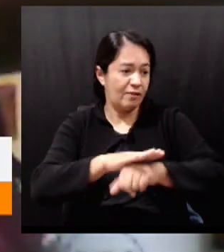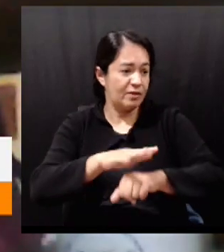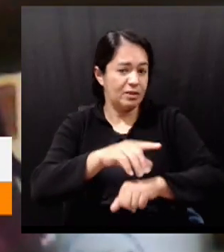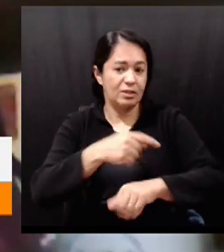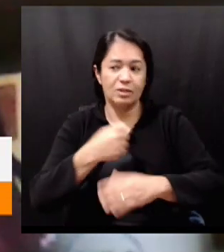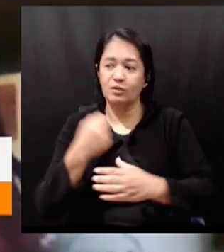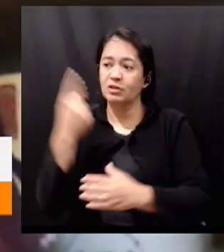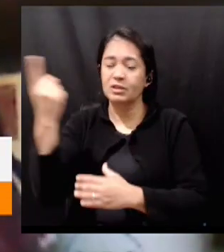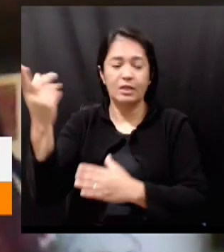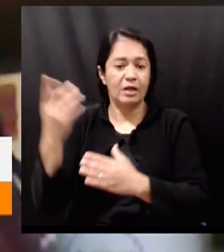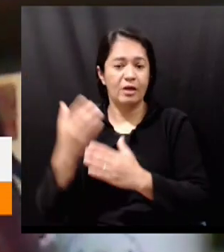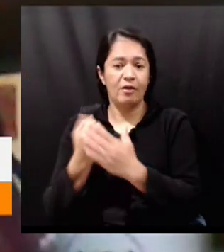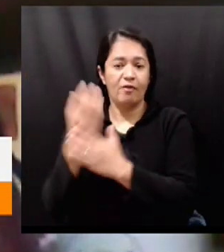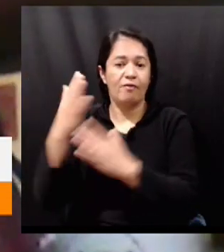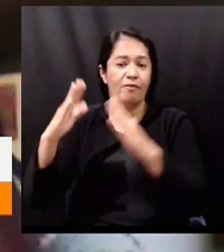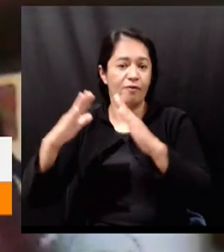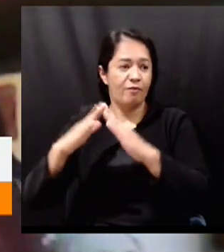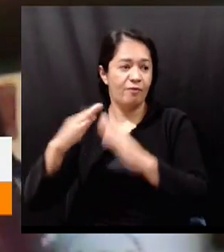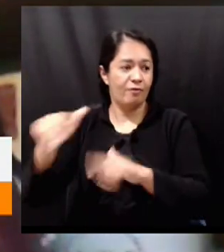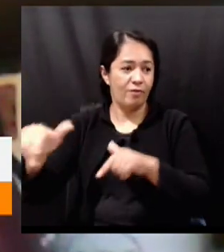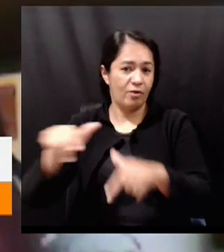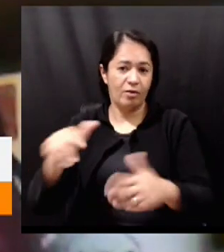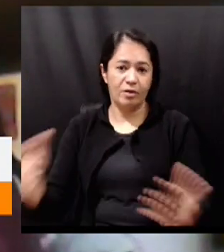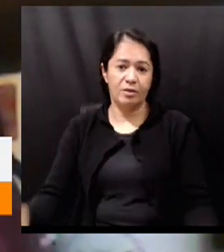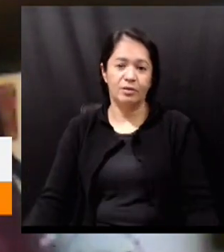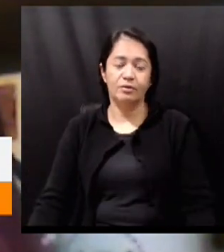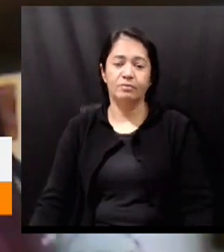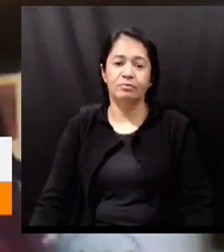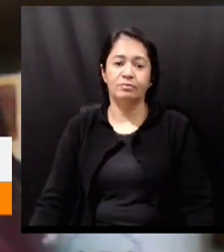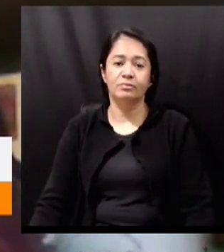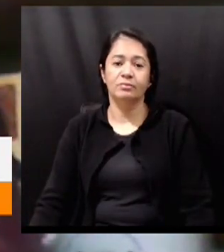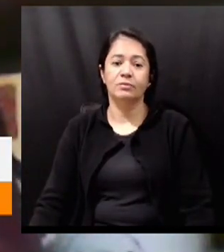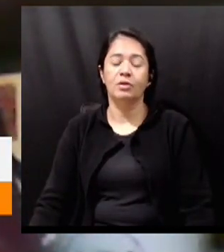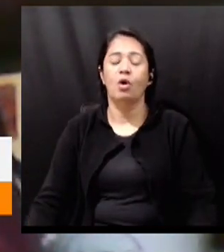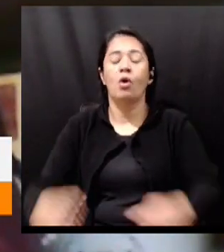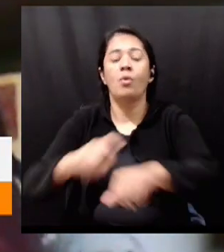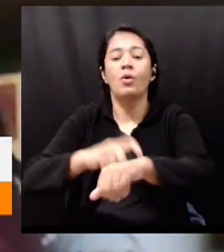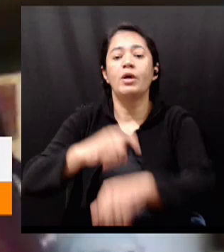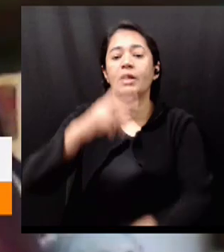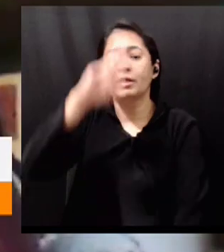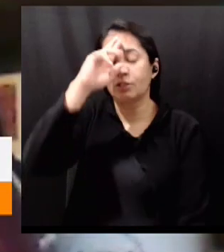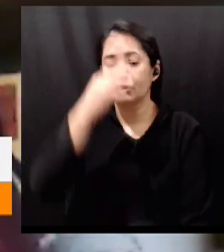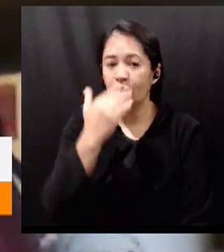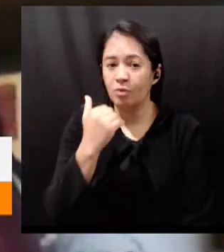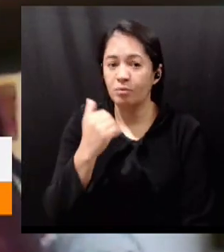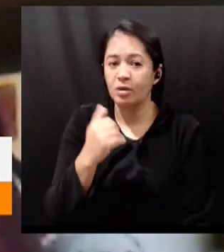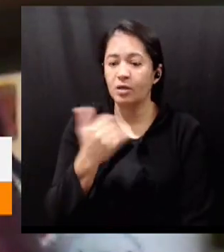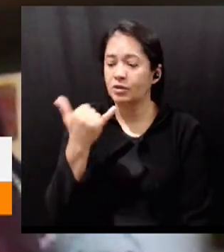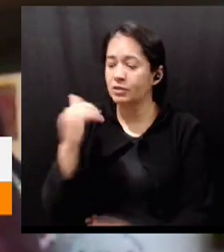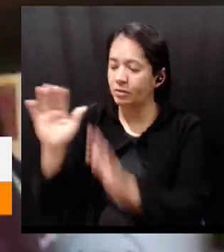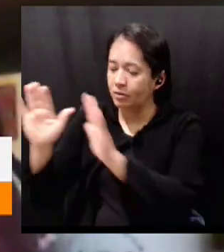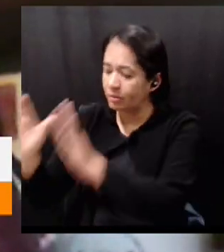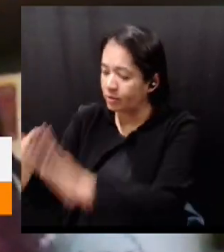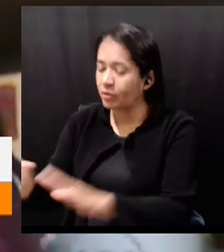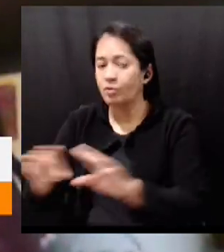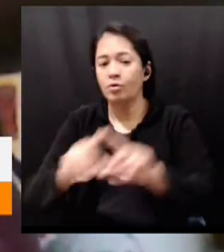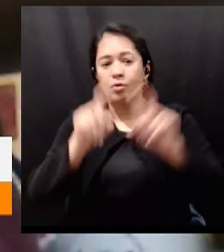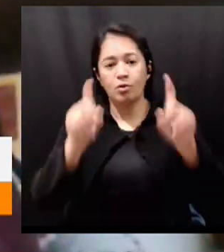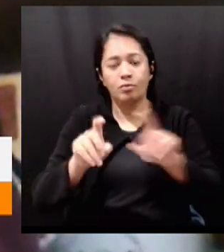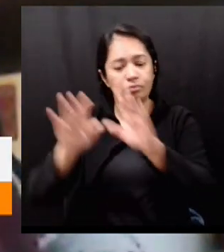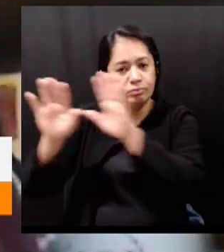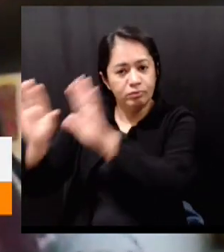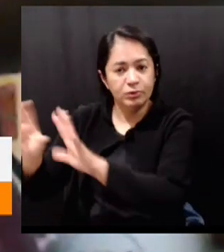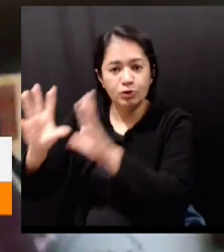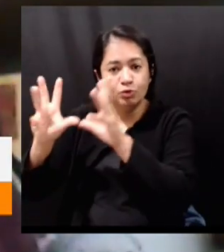trabalhar fora, né? Então, o horário de almoço, deixa o celular, deixa o computador, deixa tudo